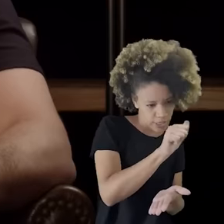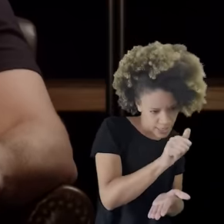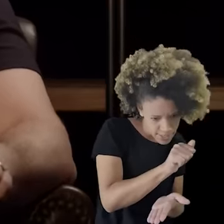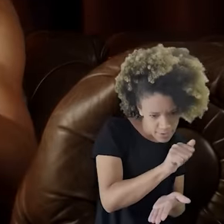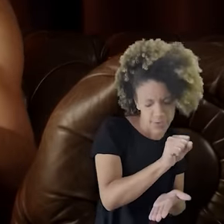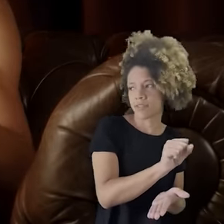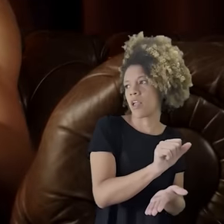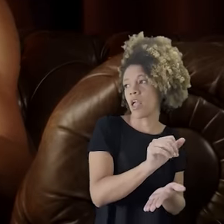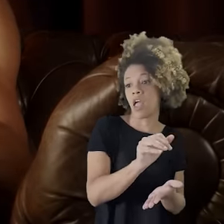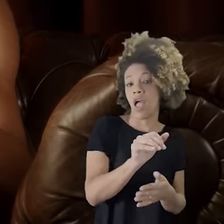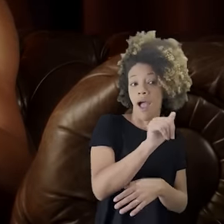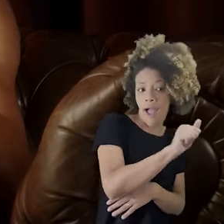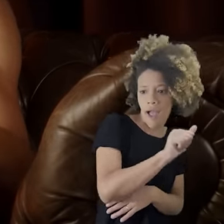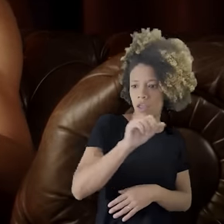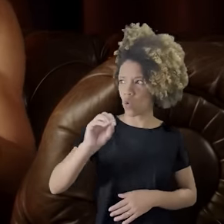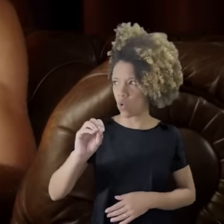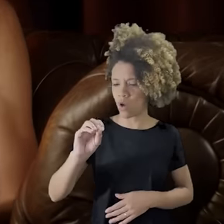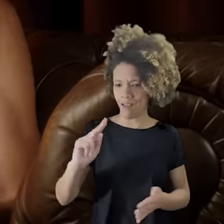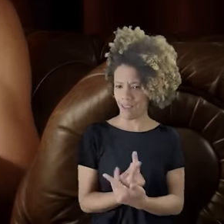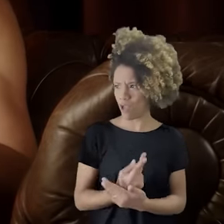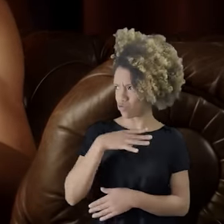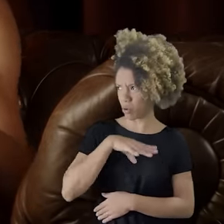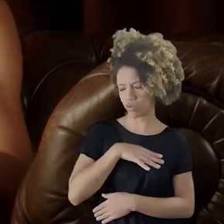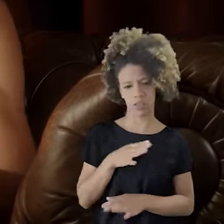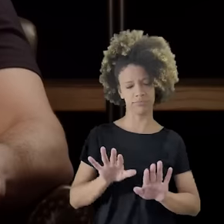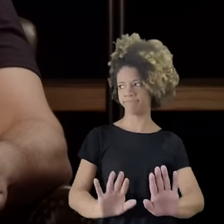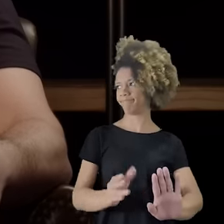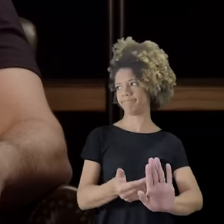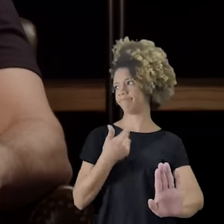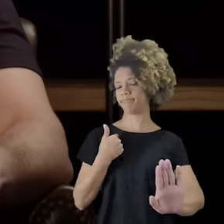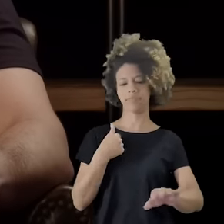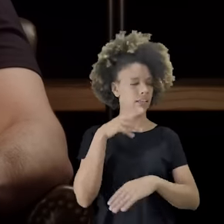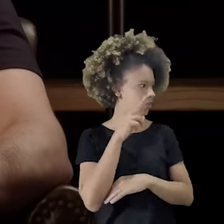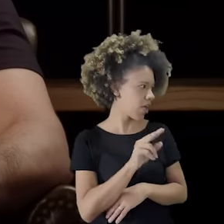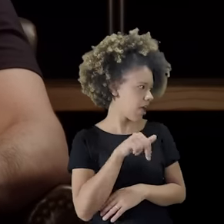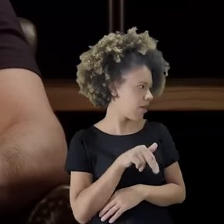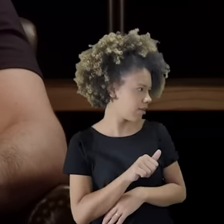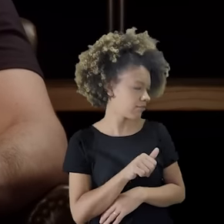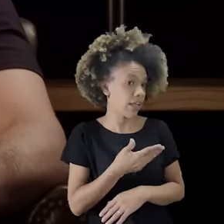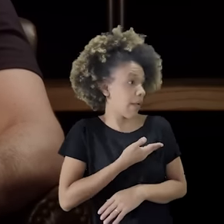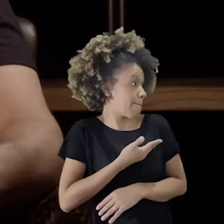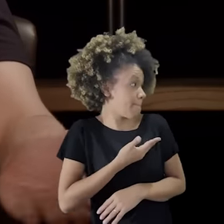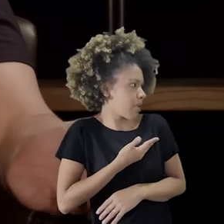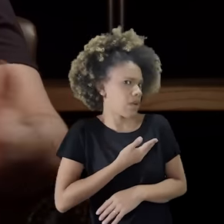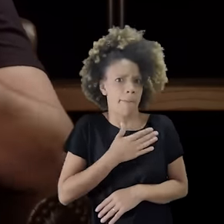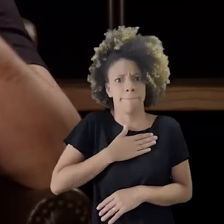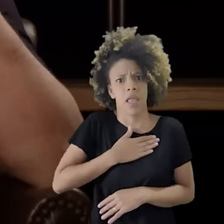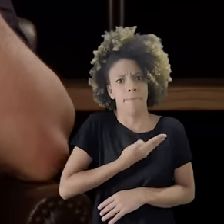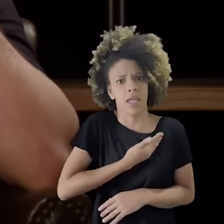uso fugiu o erro gráfico né Eu já eu vi eu vi que a Nany People que é minha amiga